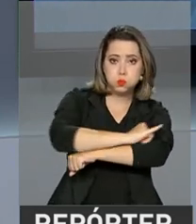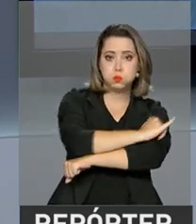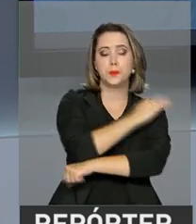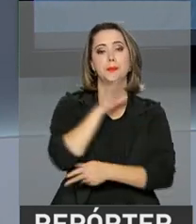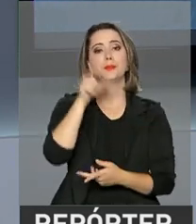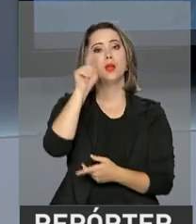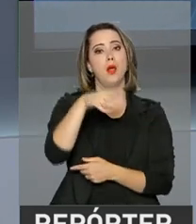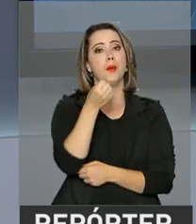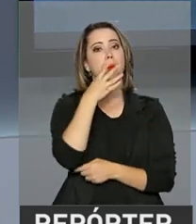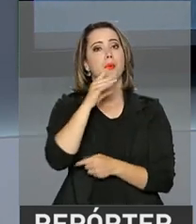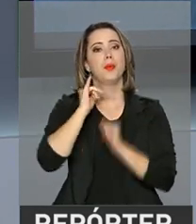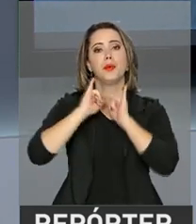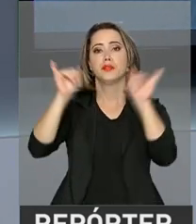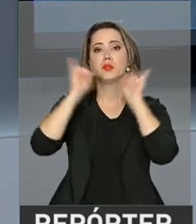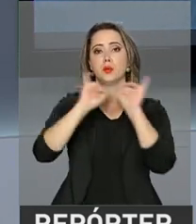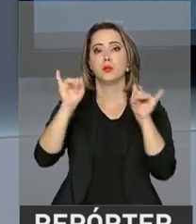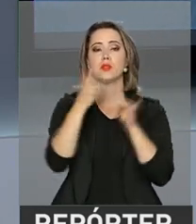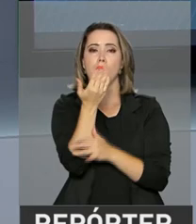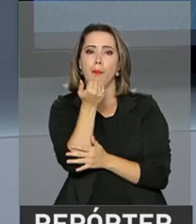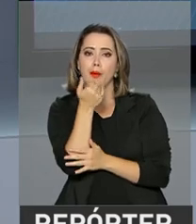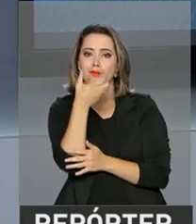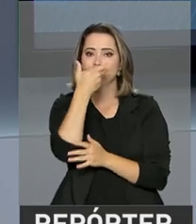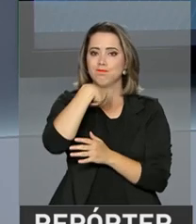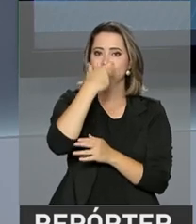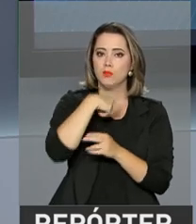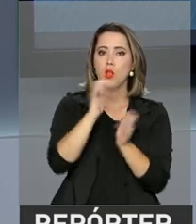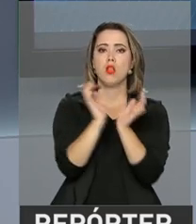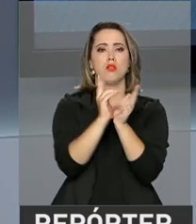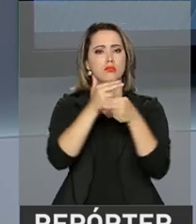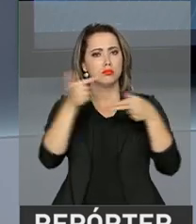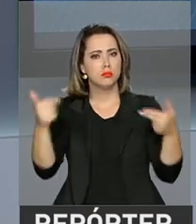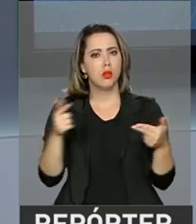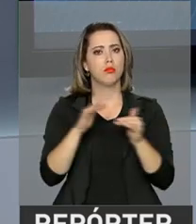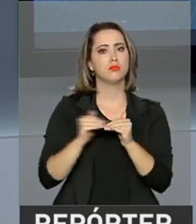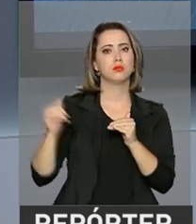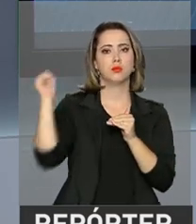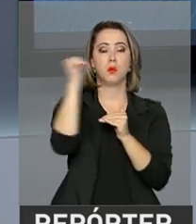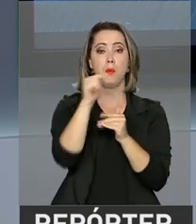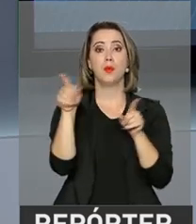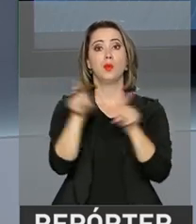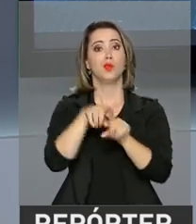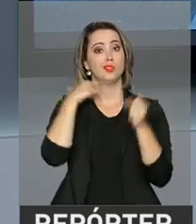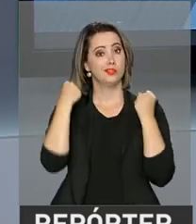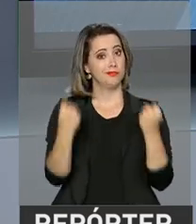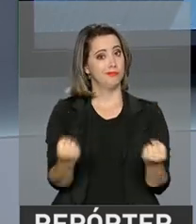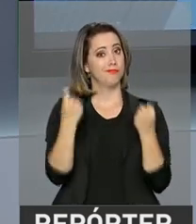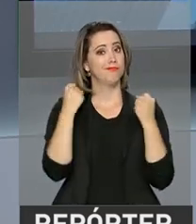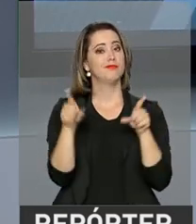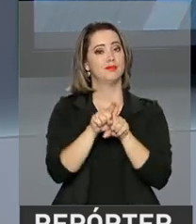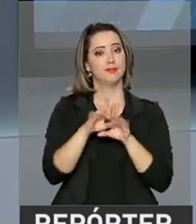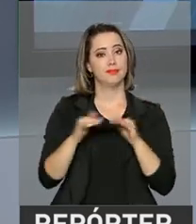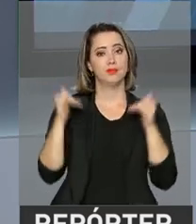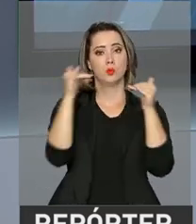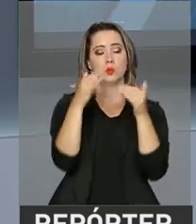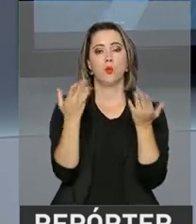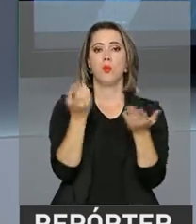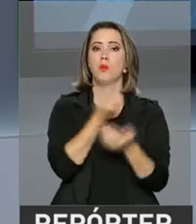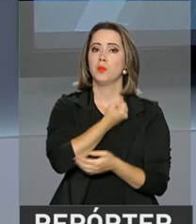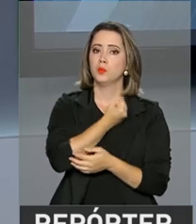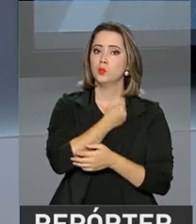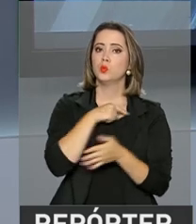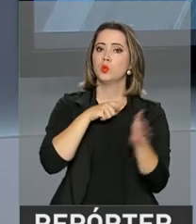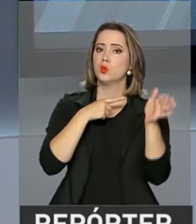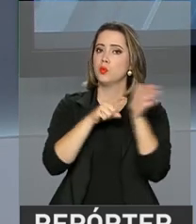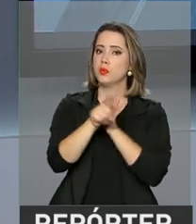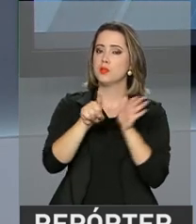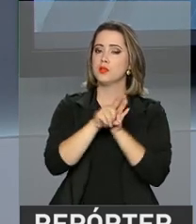frutas e hortaliças aumentou, assim como a prática de atividades físicas. Os dados são de uma pesquisa divulgada hoje pelo